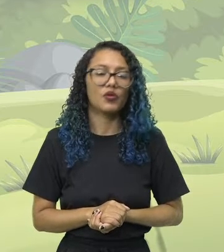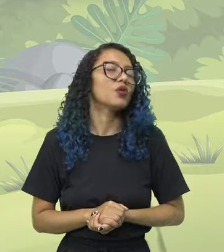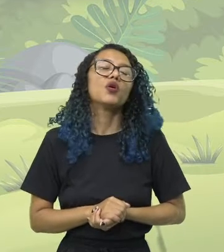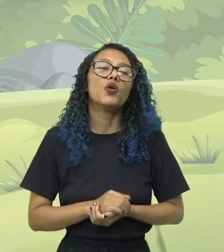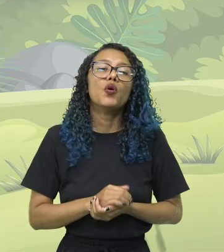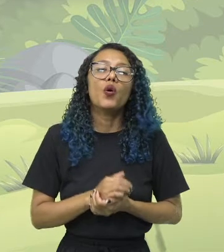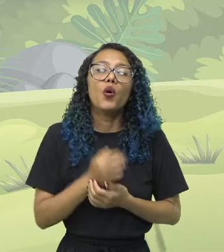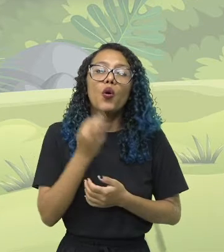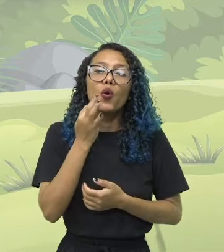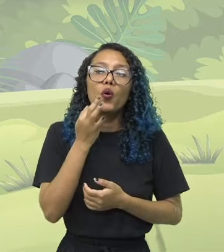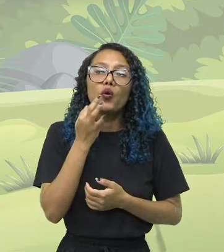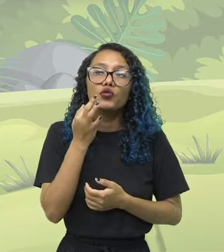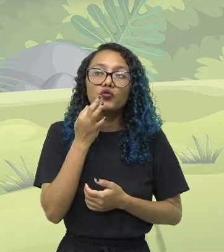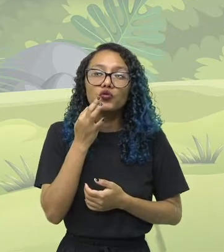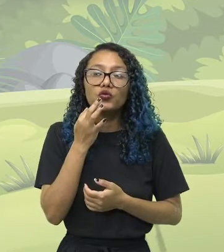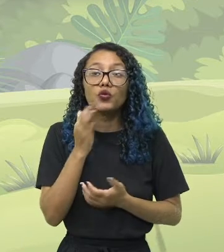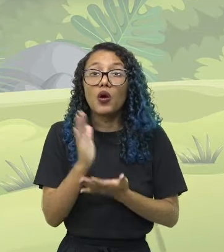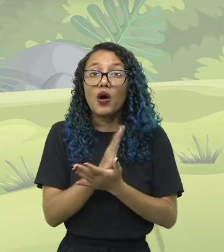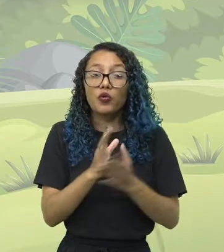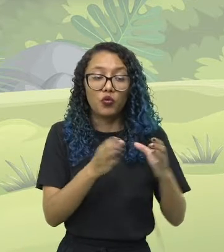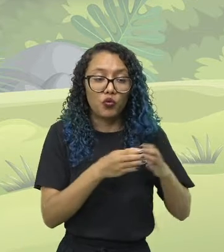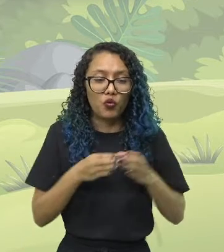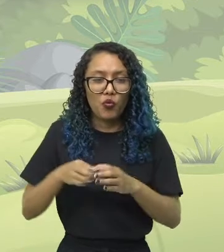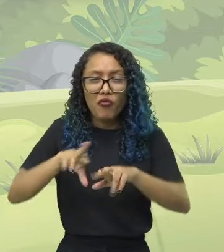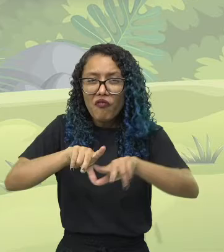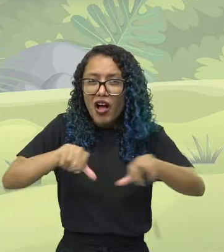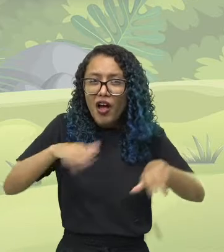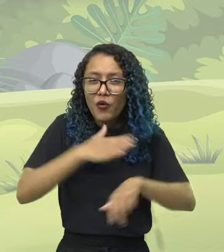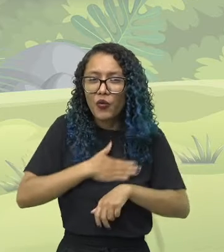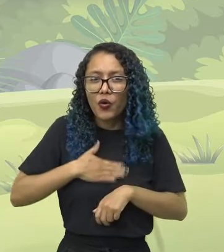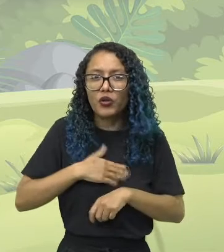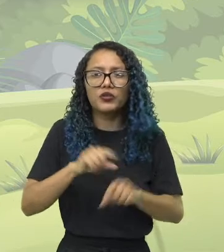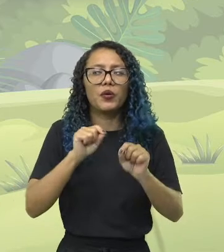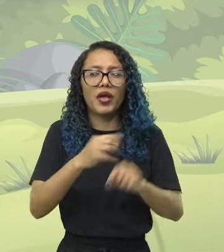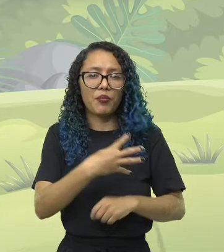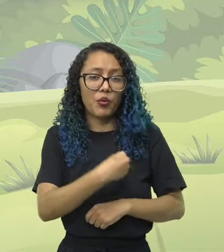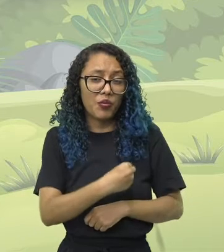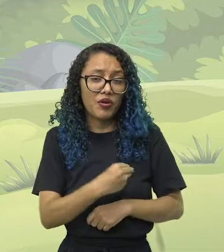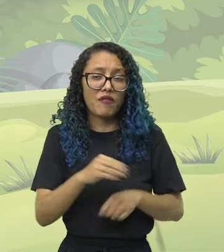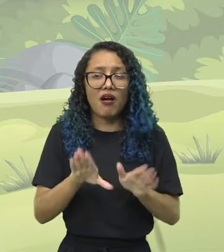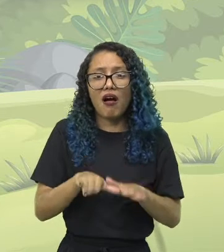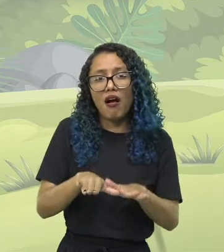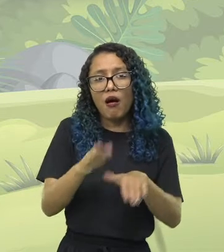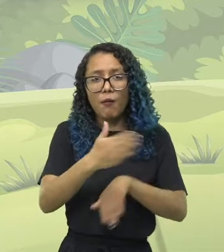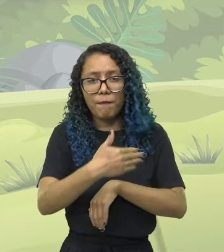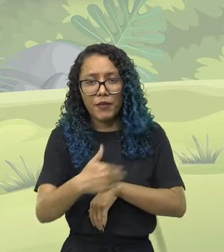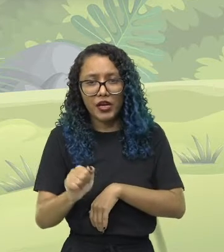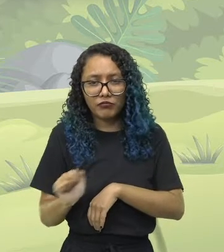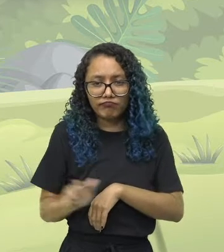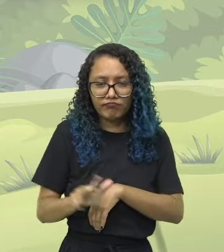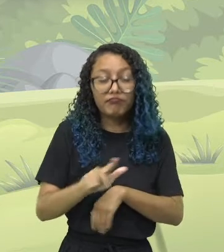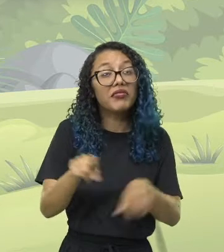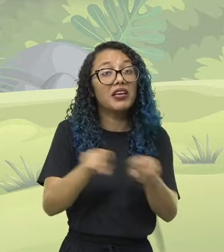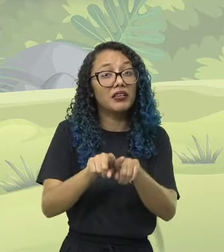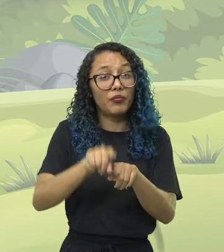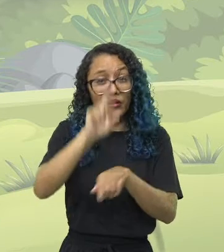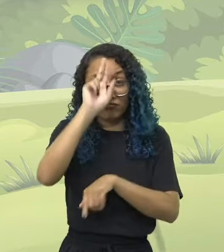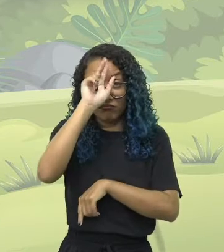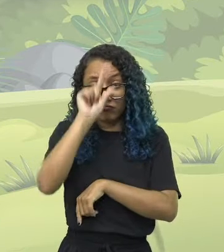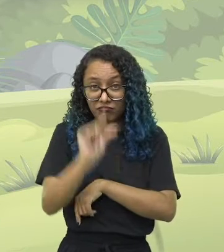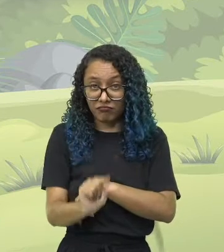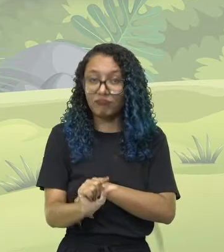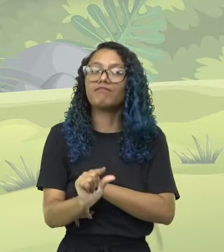cardápio de diferentes grupos de animais: mamíferos, aves, peixes, répteis e até